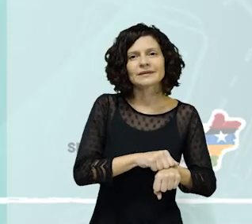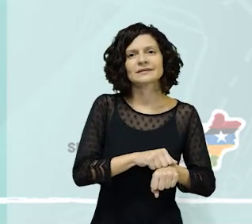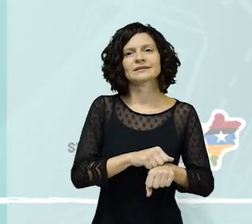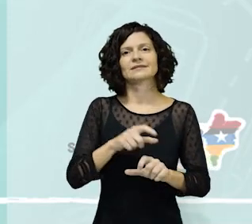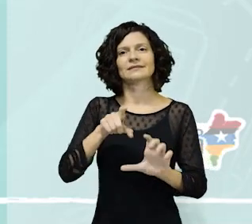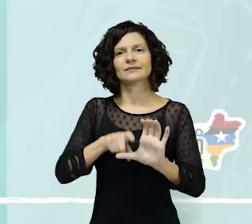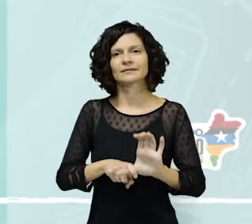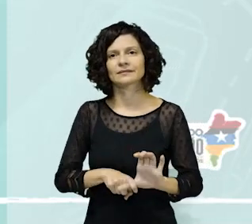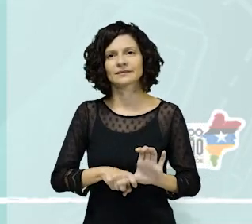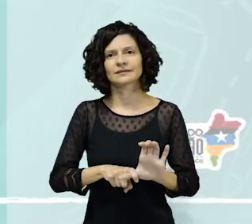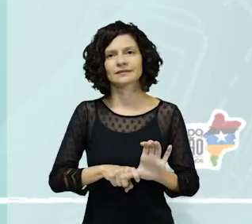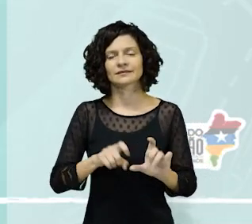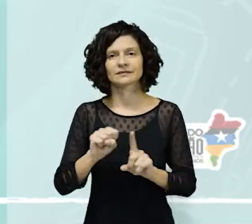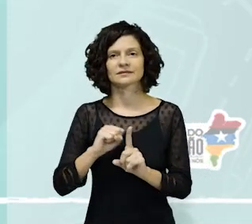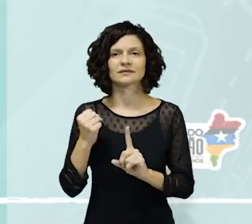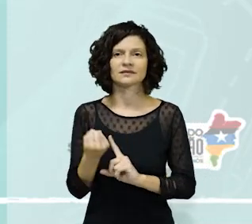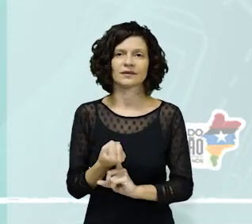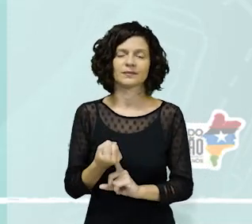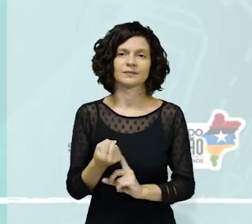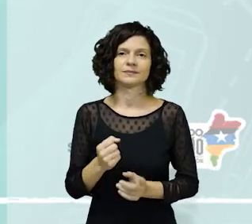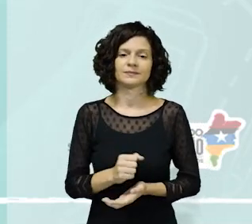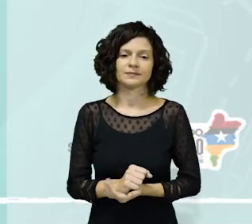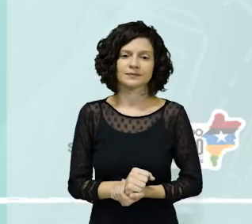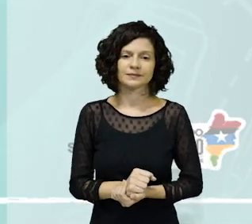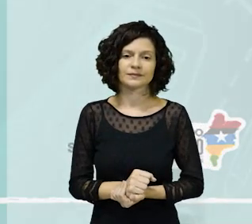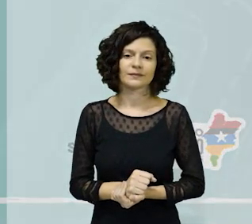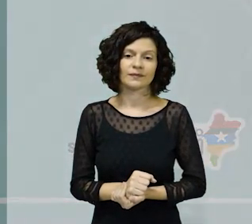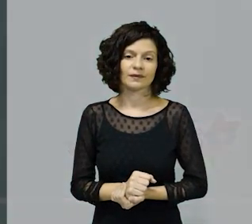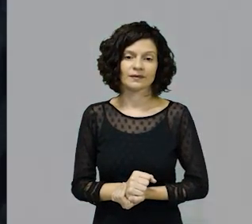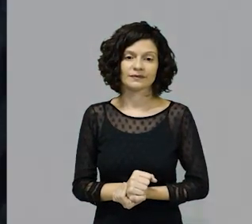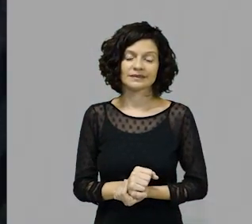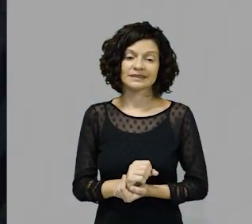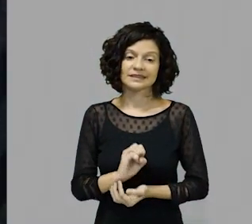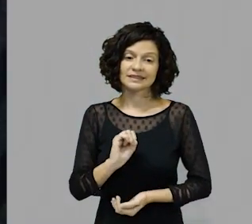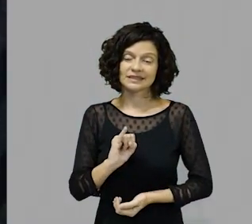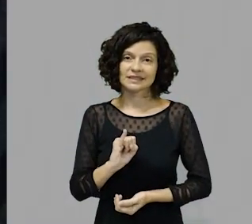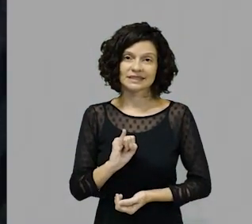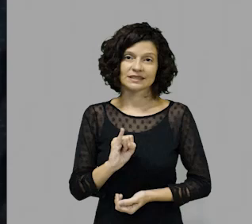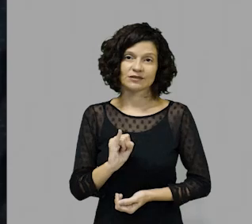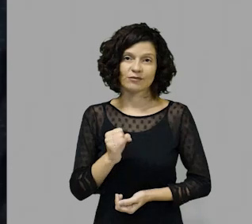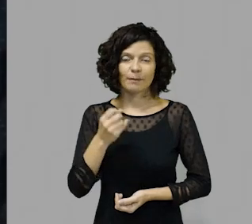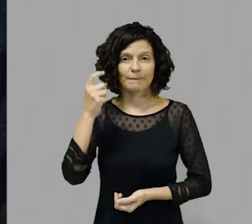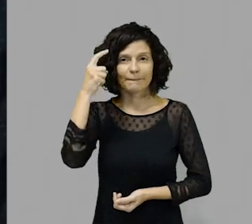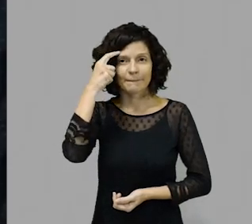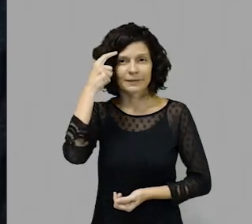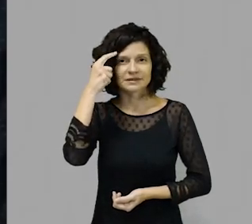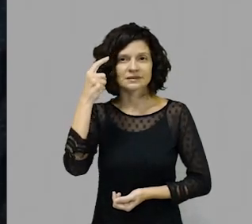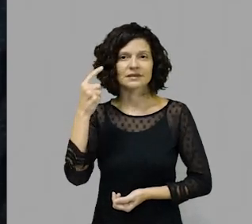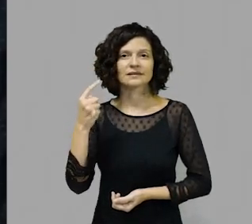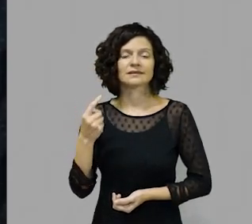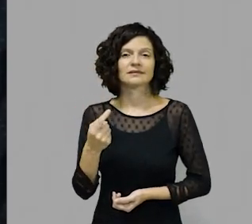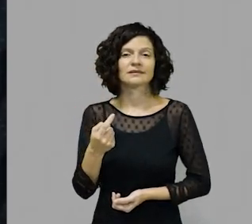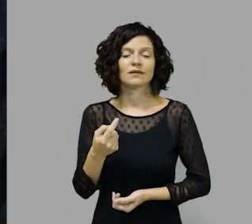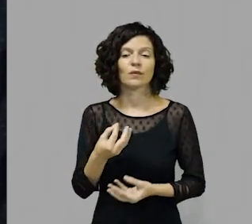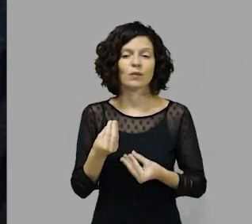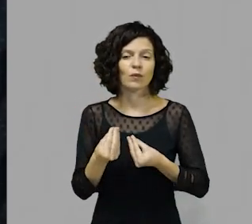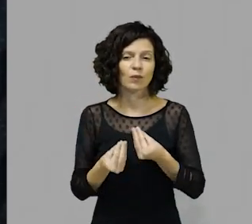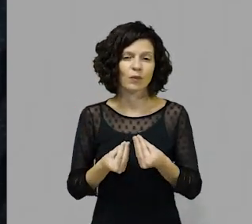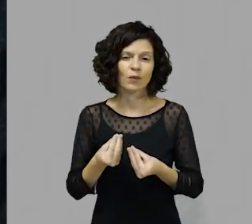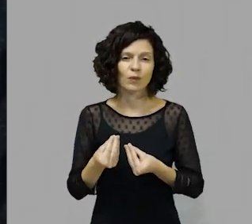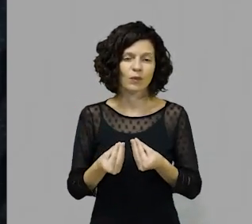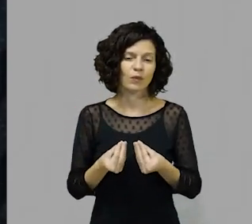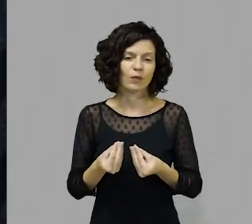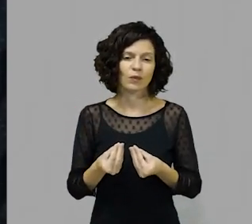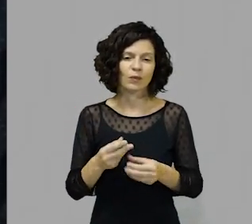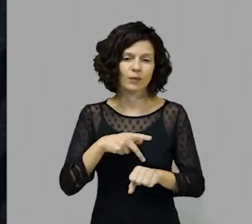pela legislação também, né, pela própria lei brasileira, exerce no combate a isso, né, a essas questões sociais, a essas